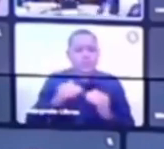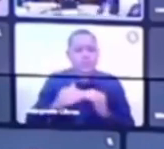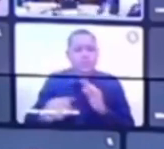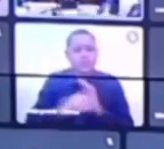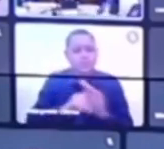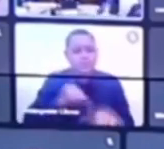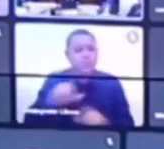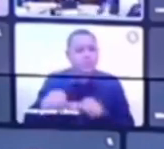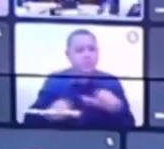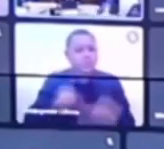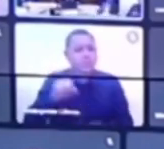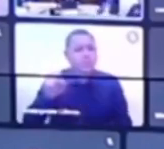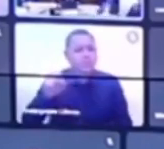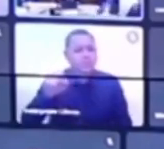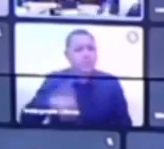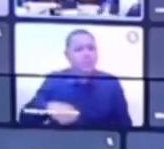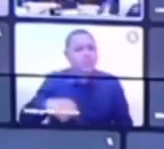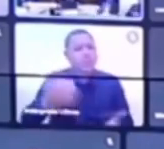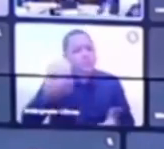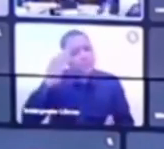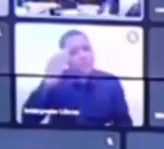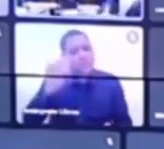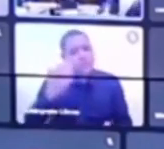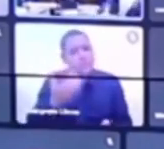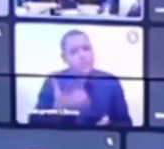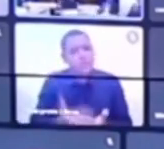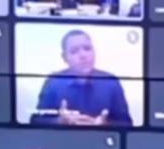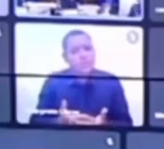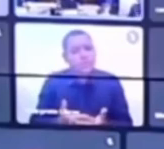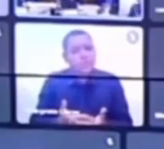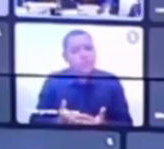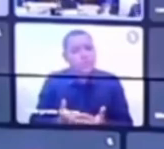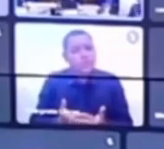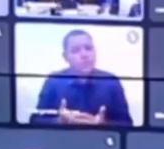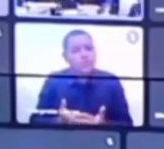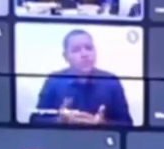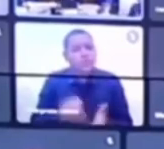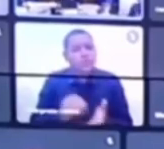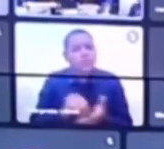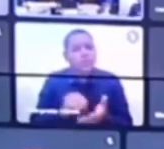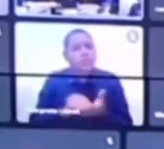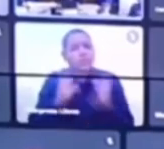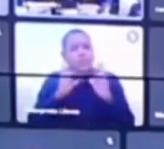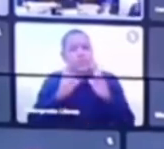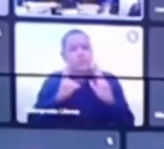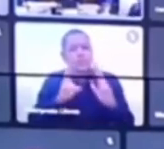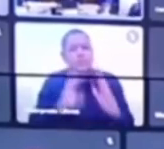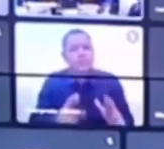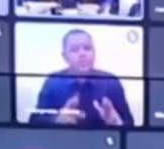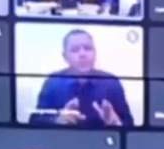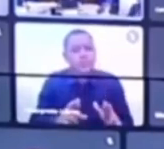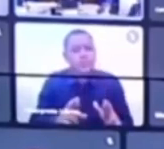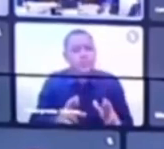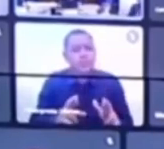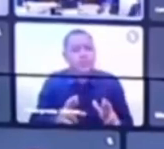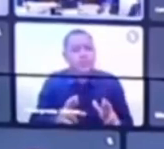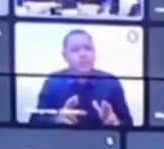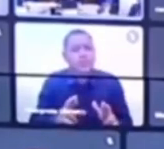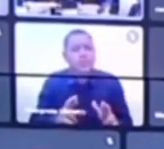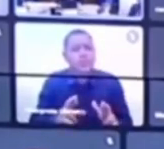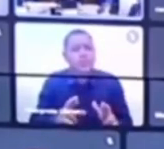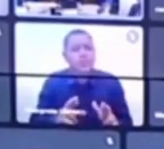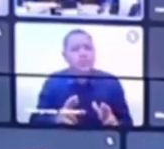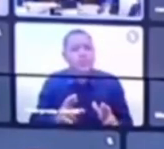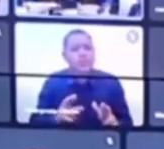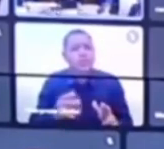emenda, eu acredito que é um tanto desrespeitoso a questão de em dizer que nós